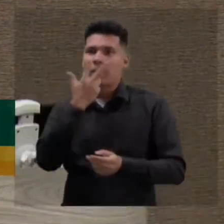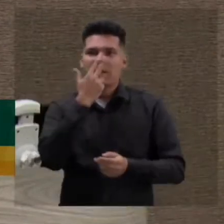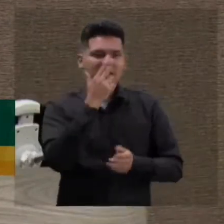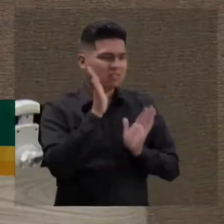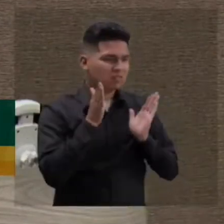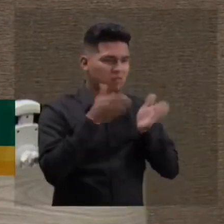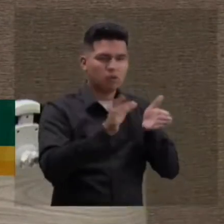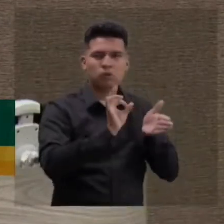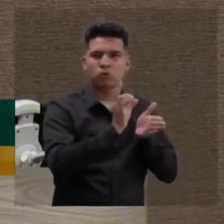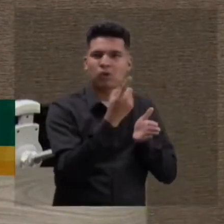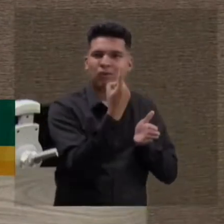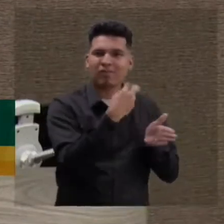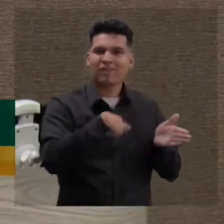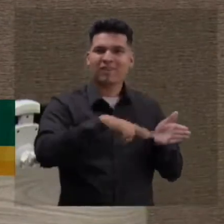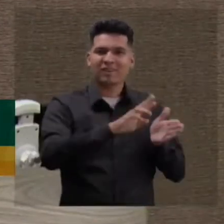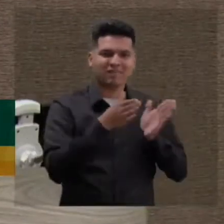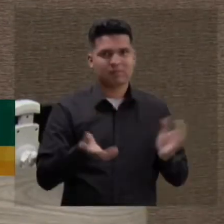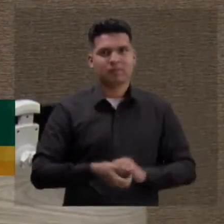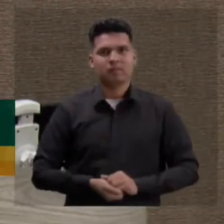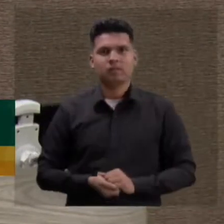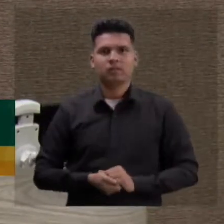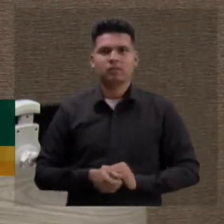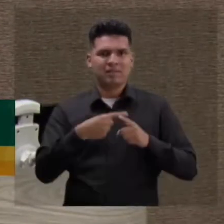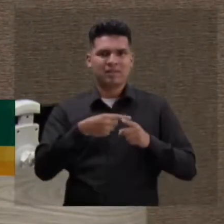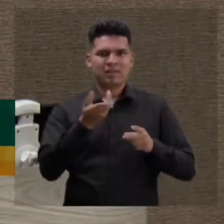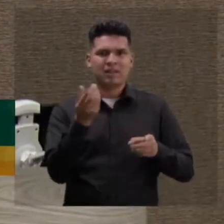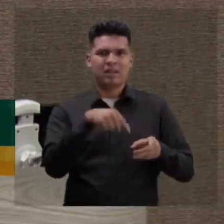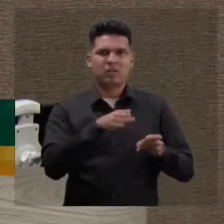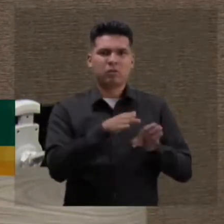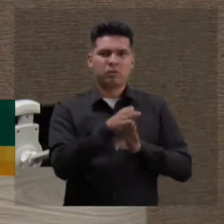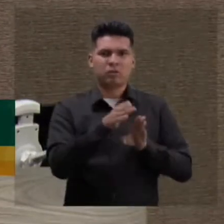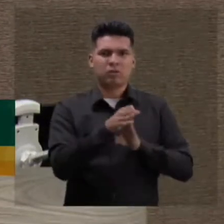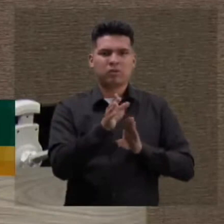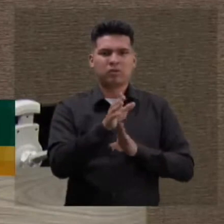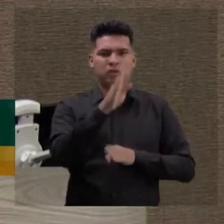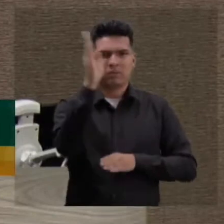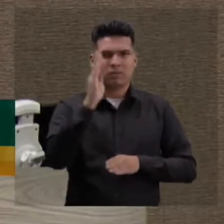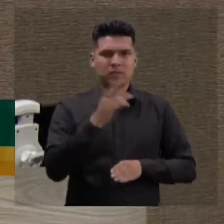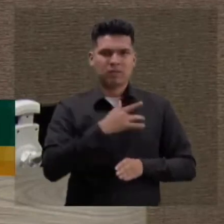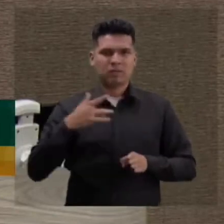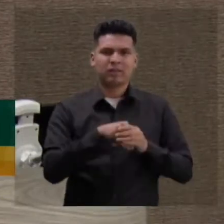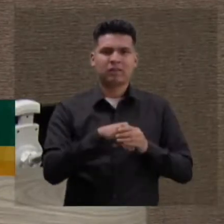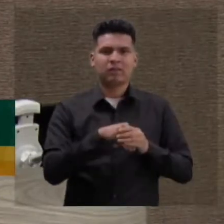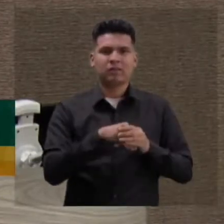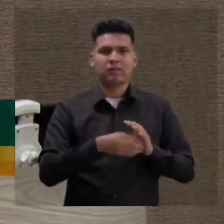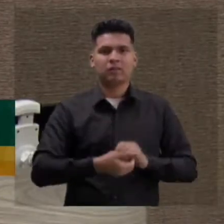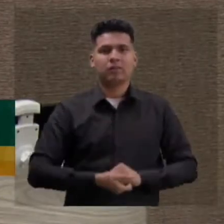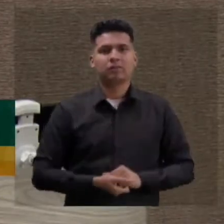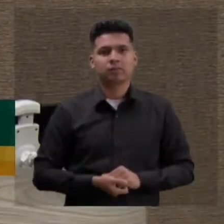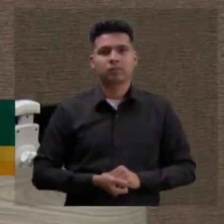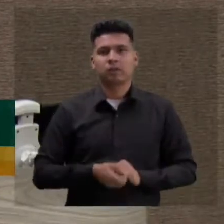pela primeira vez dentro de um Conselho Nacional de Saúde, emite essa resolução deixando de fora a